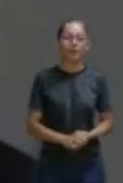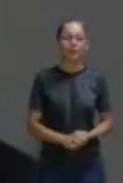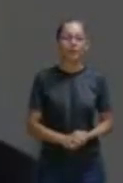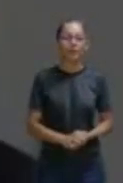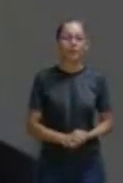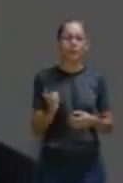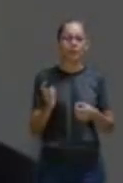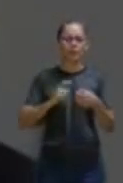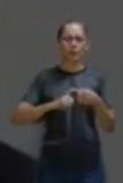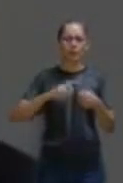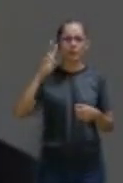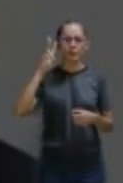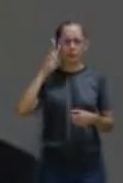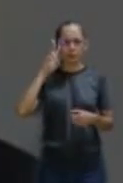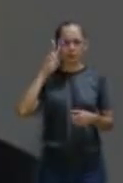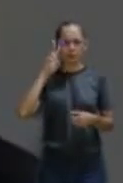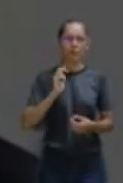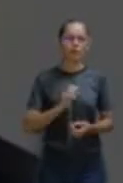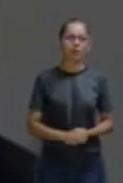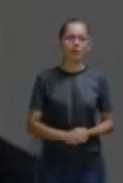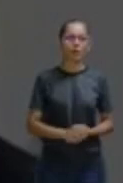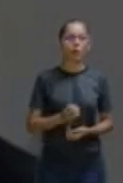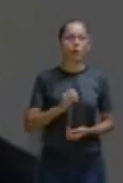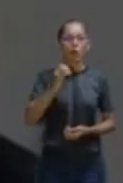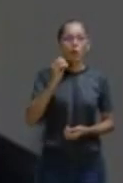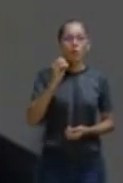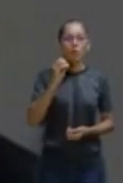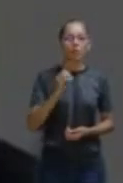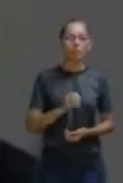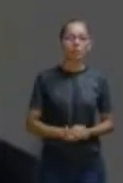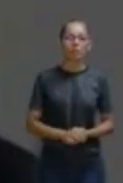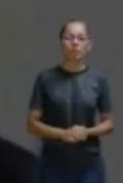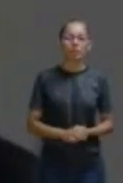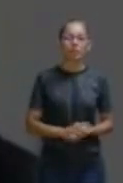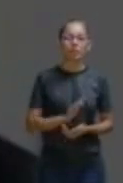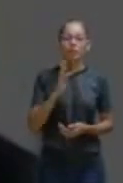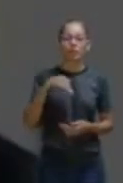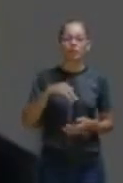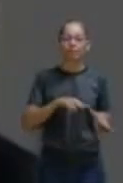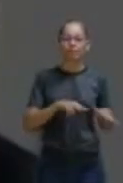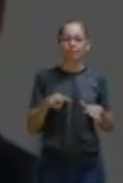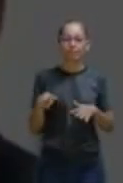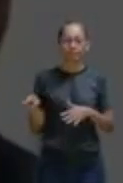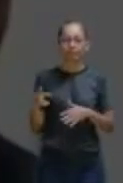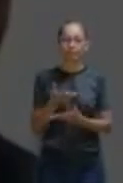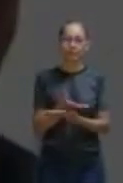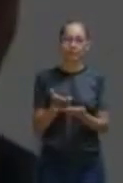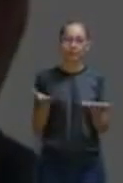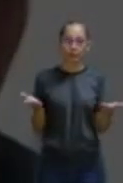presidente. Então, eu desejo um ótimo final de semana a todas e todos